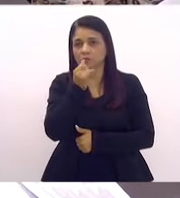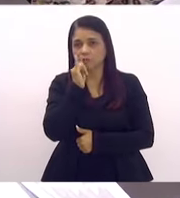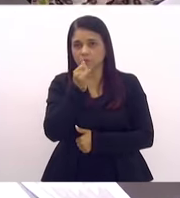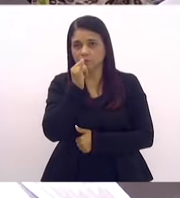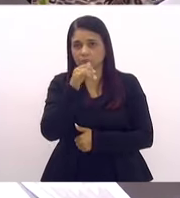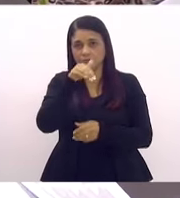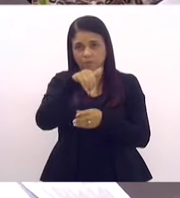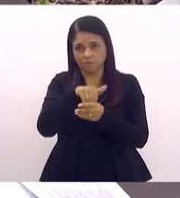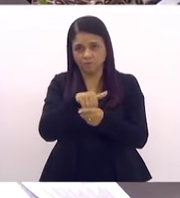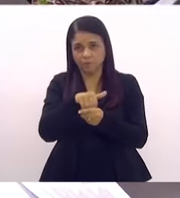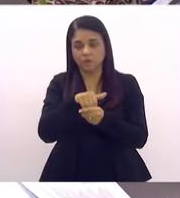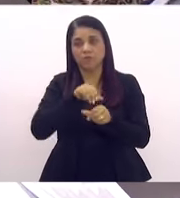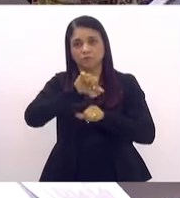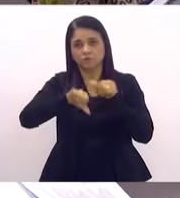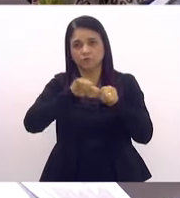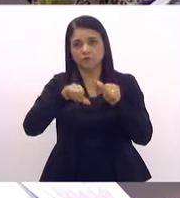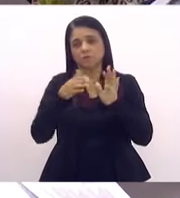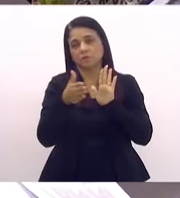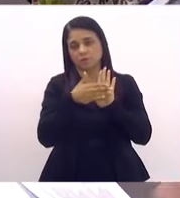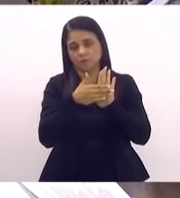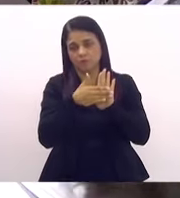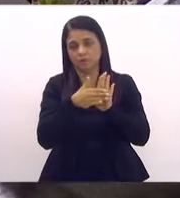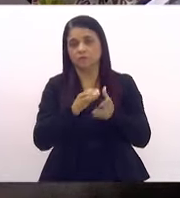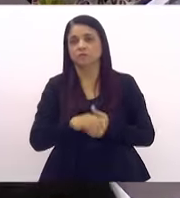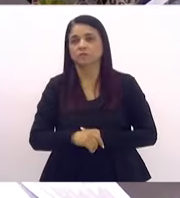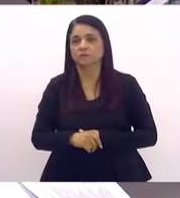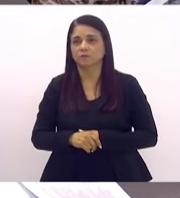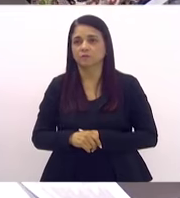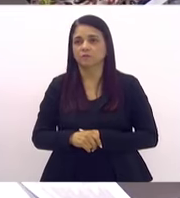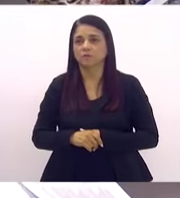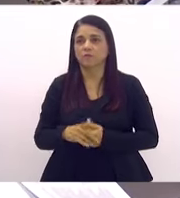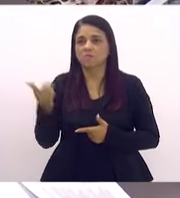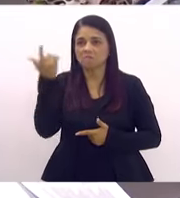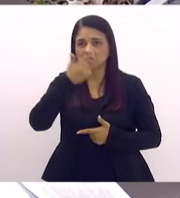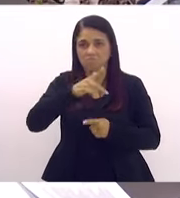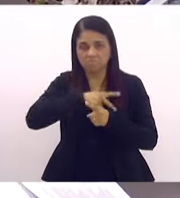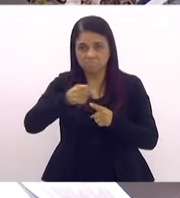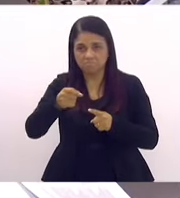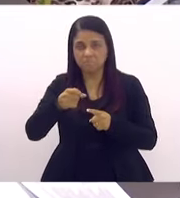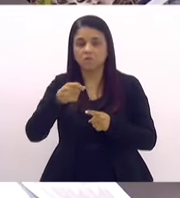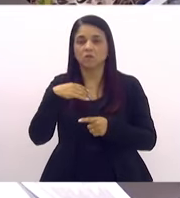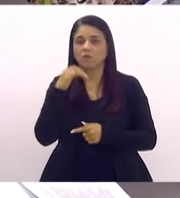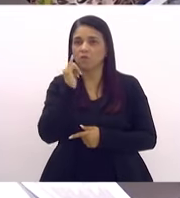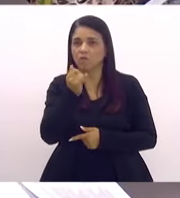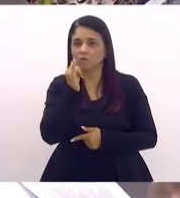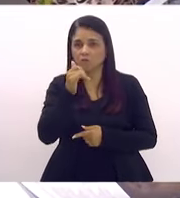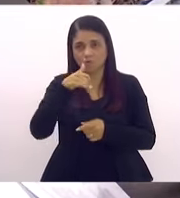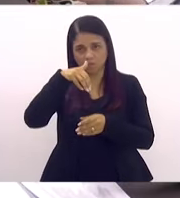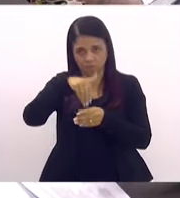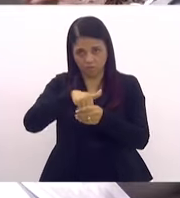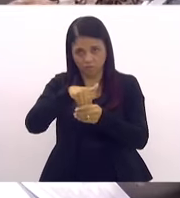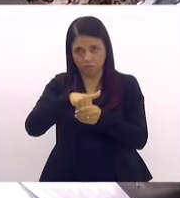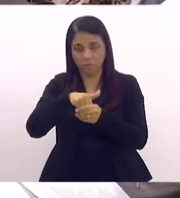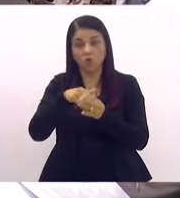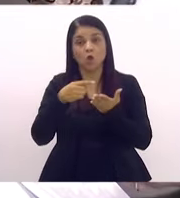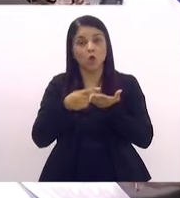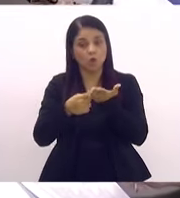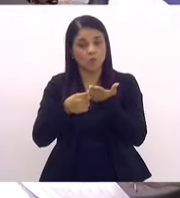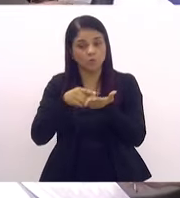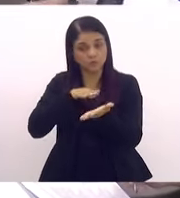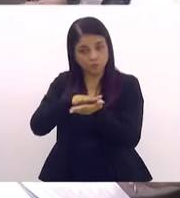as modificações propostas. Então, venceu o voto do relator e fica aqui o compromisso de